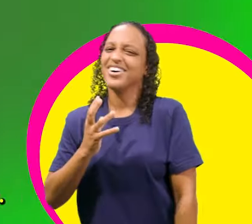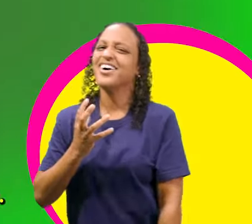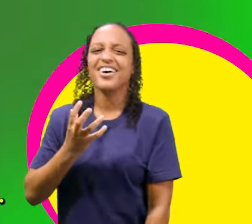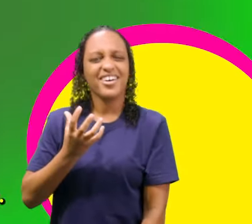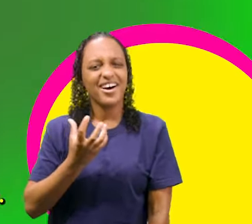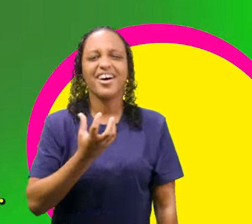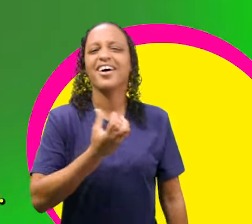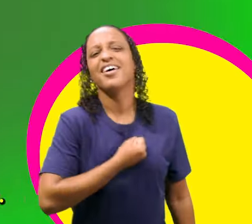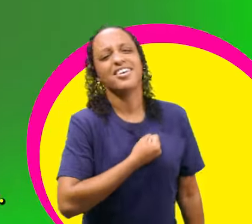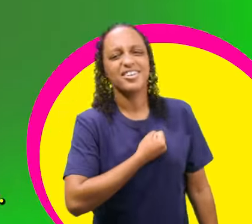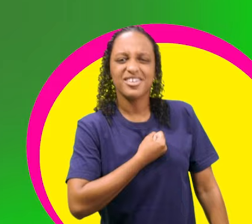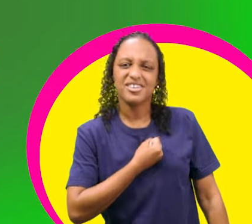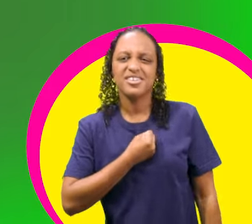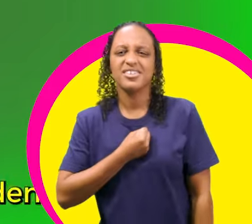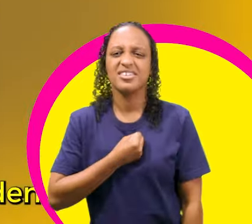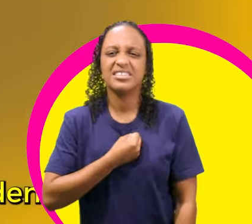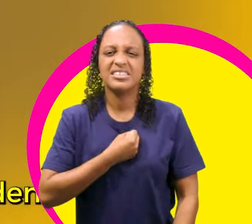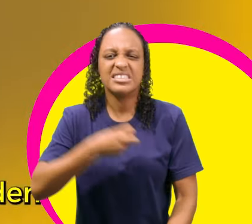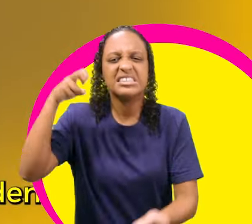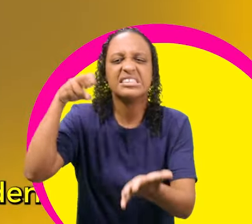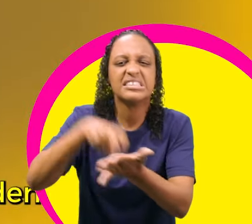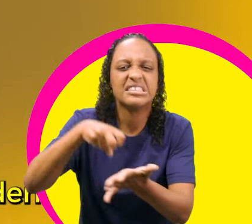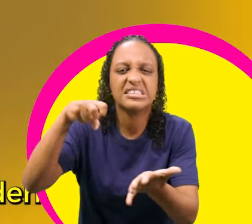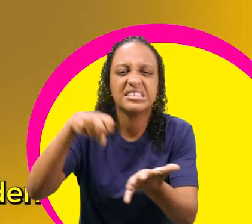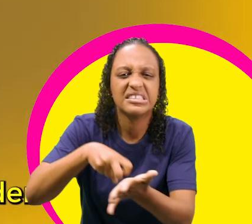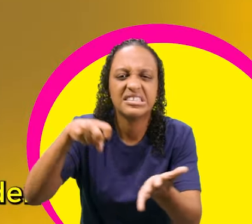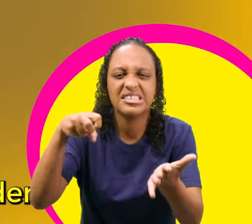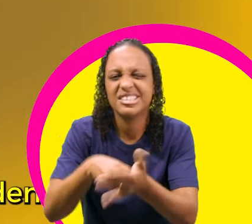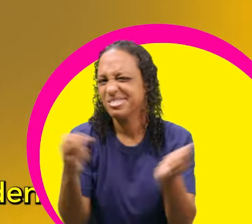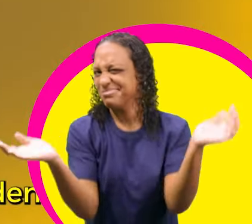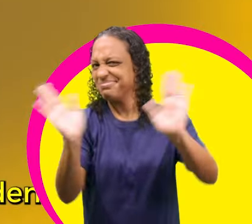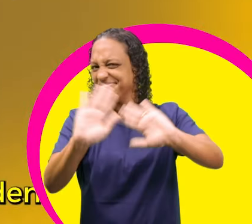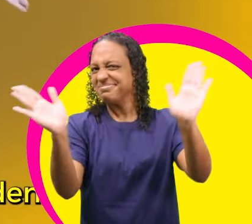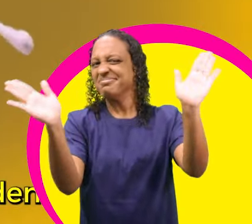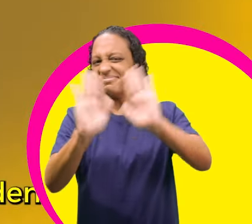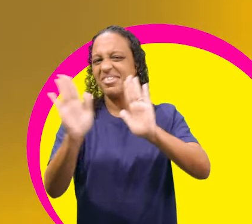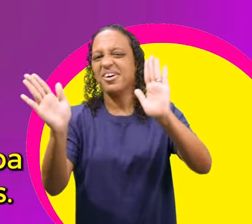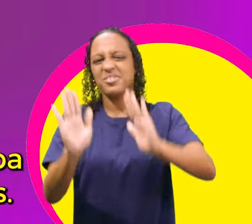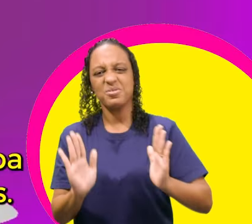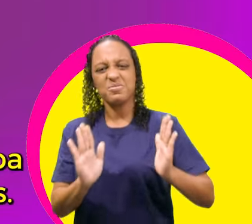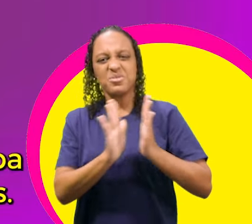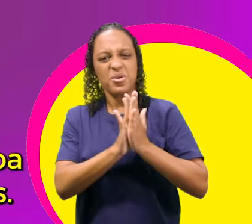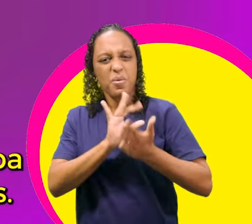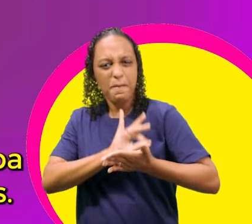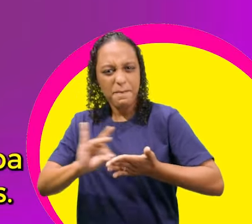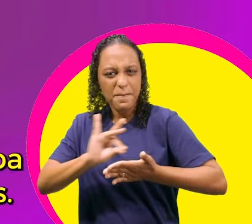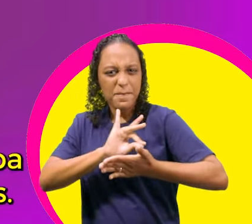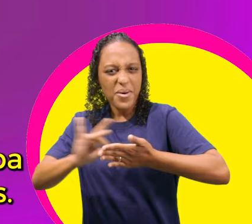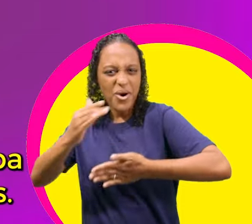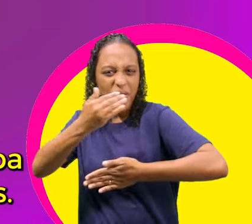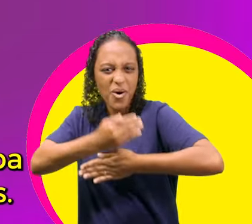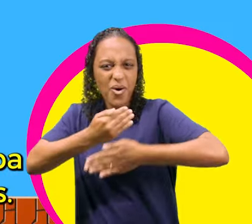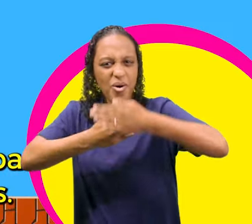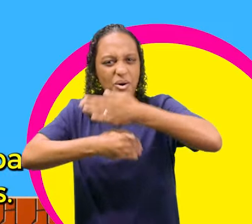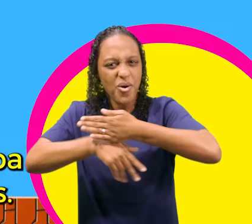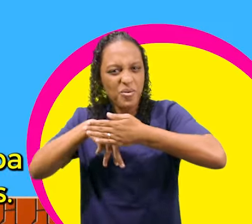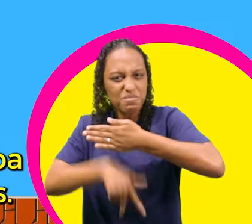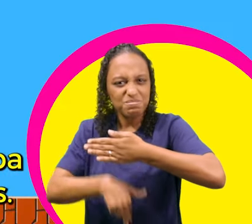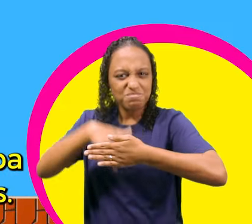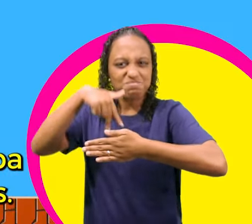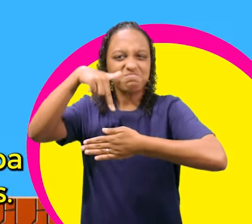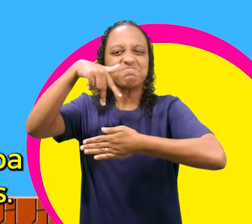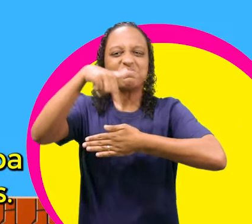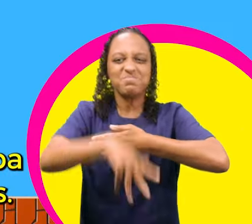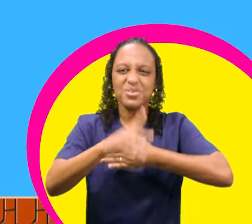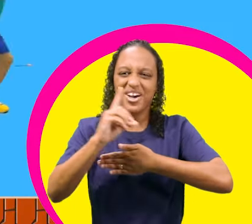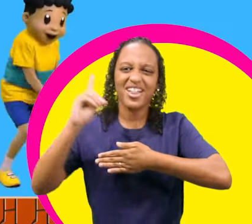rocha da minha salvação, com Ele não há mais condenação. Posso pisar uma tropa e saltar